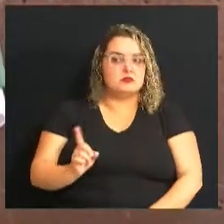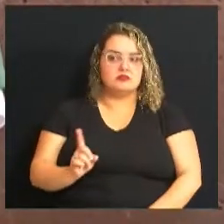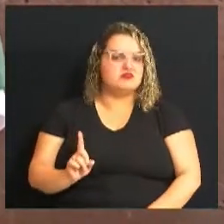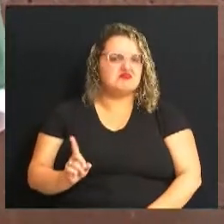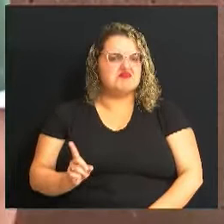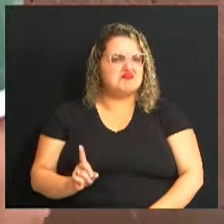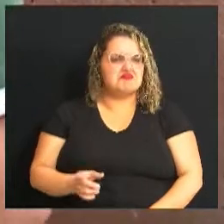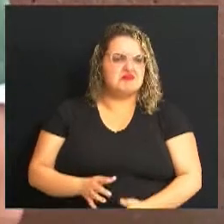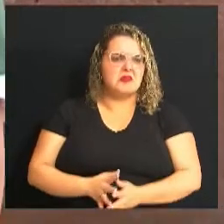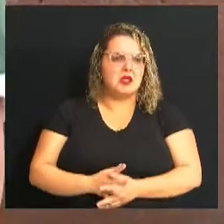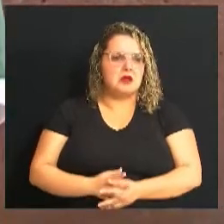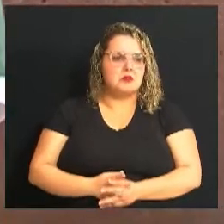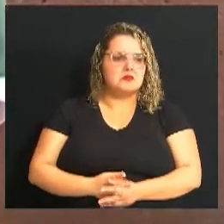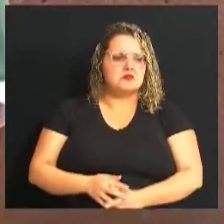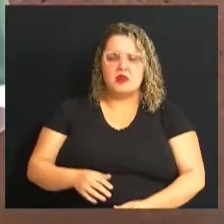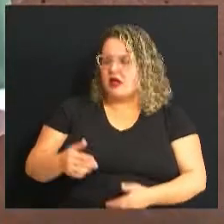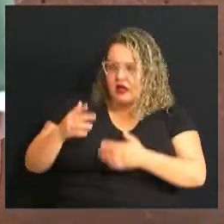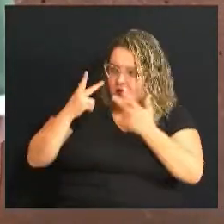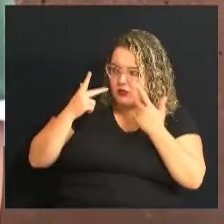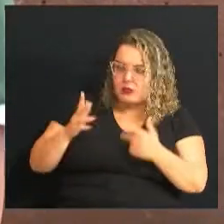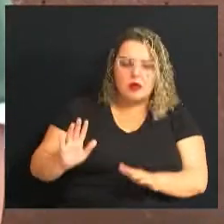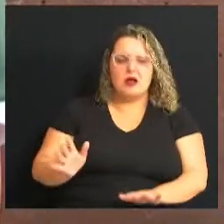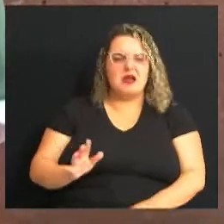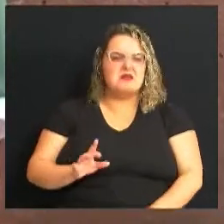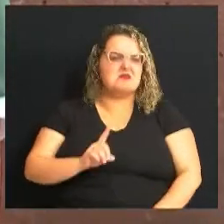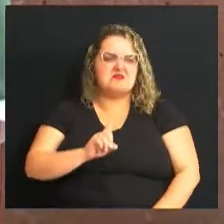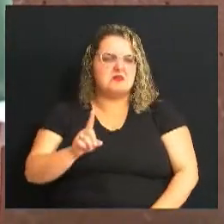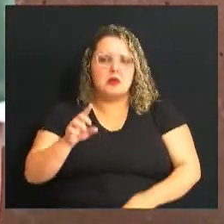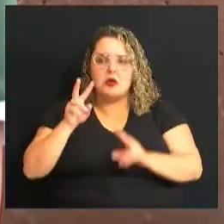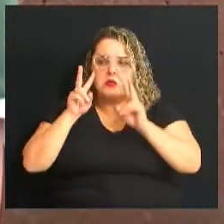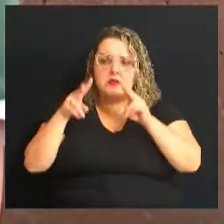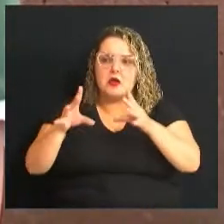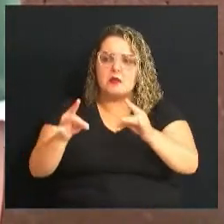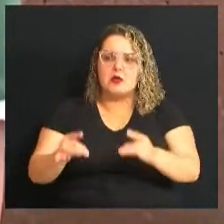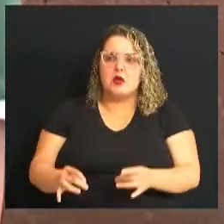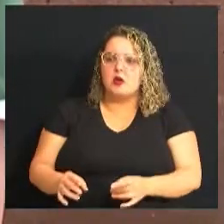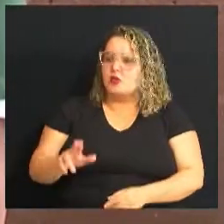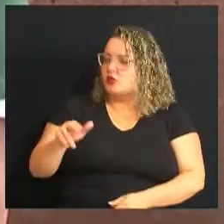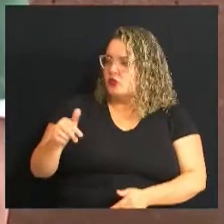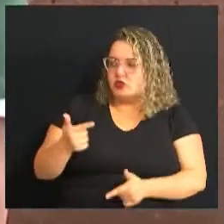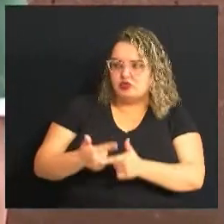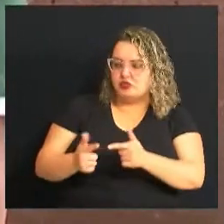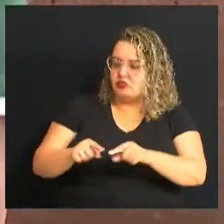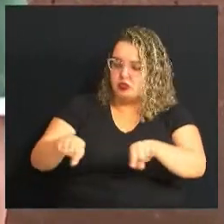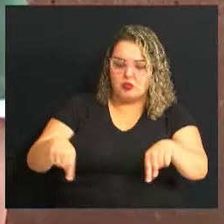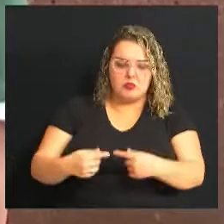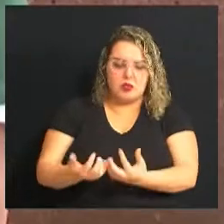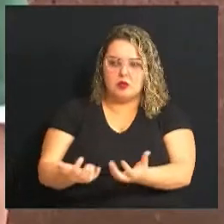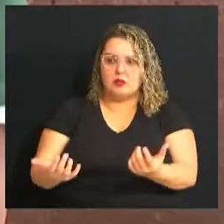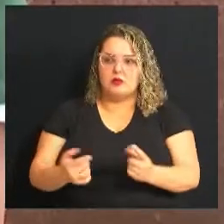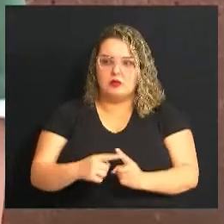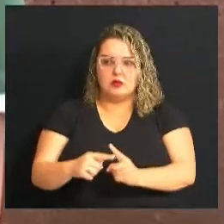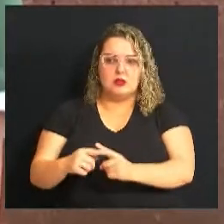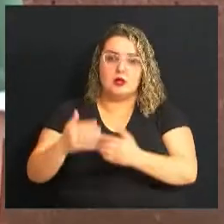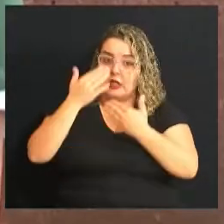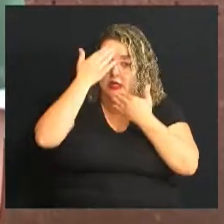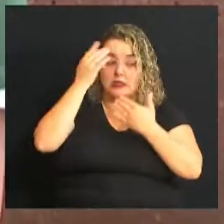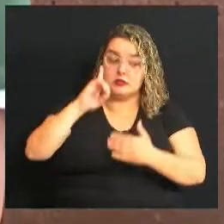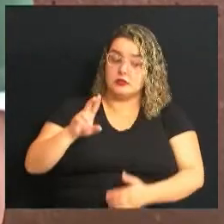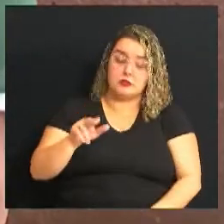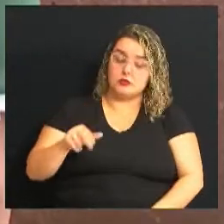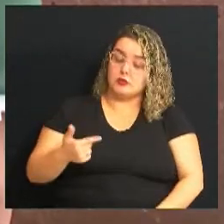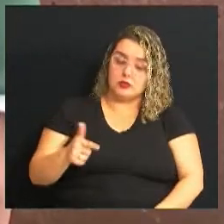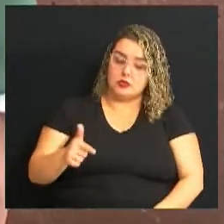Eu tranquilo. nunca cheguei a observar muito detalhado. Você nunca teve nenhum problema com cemitério? Não, nunca tive. Graças a Deus, nunca tive.